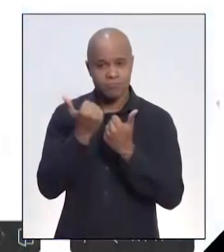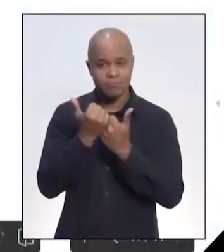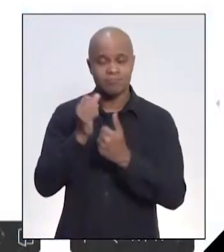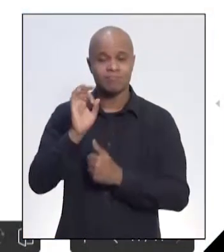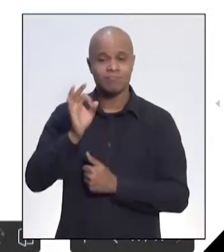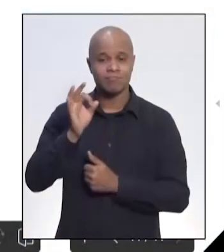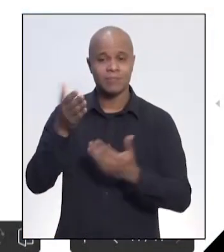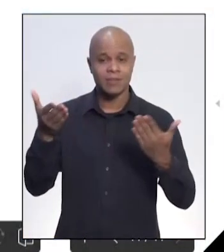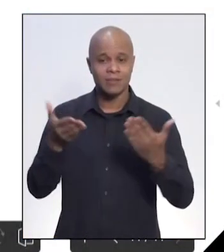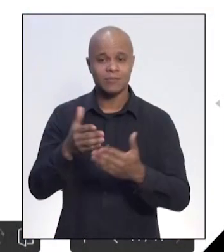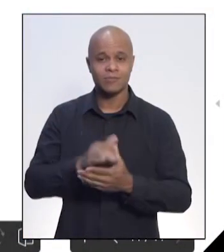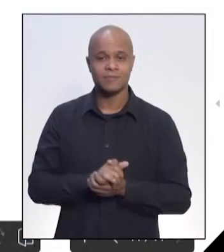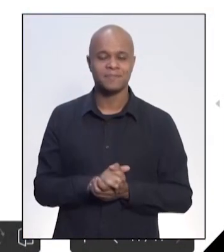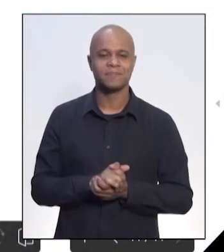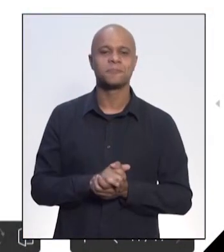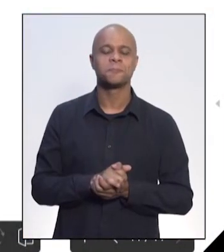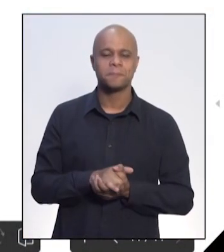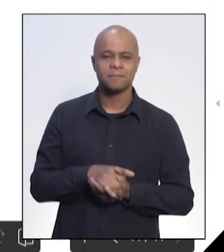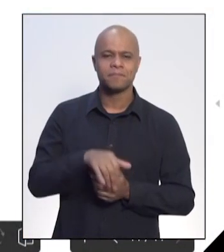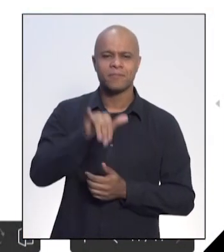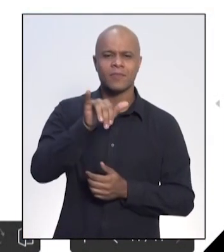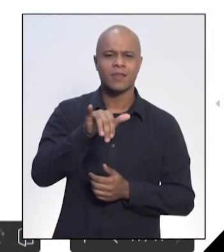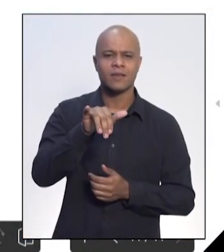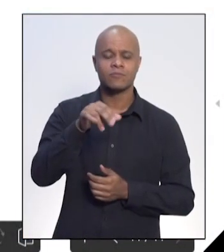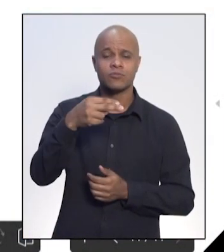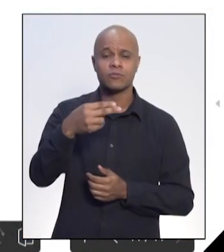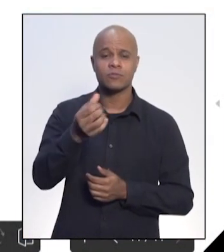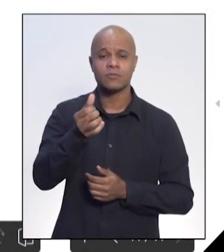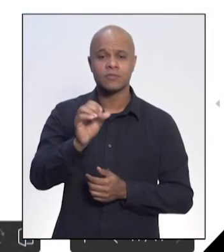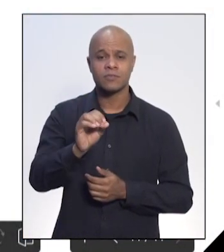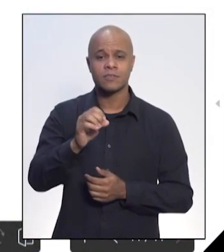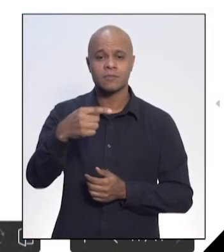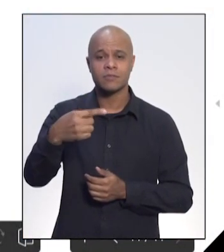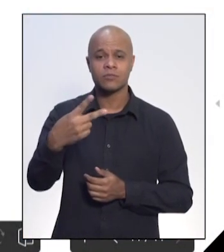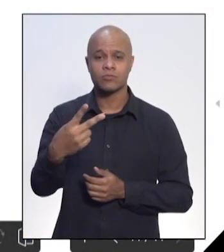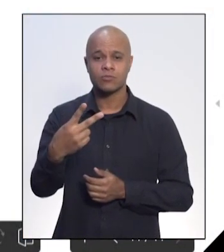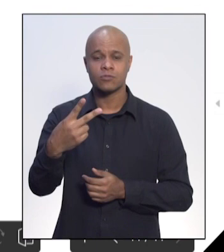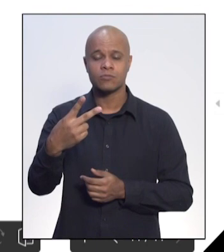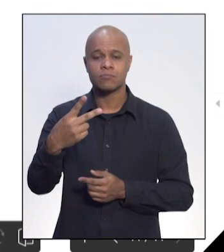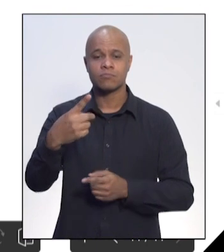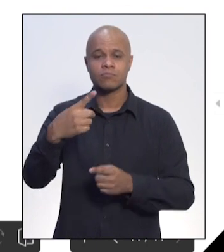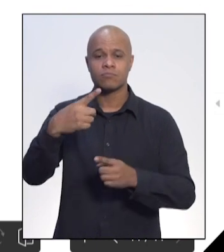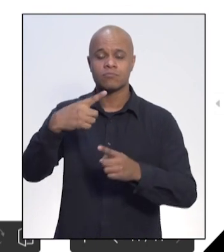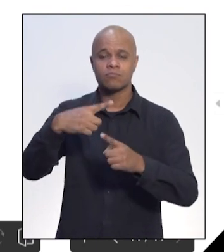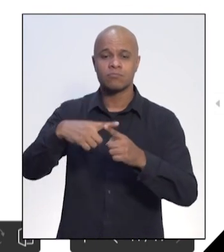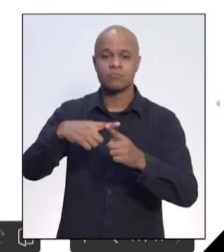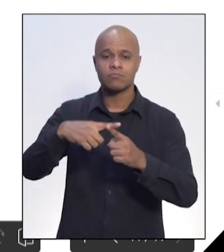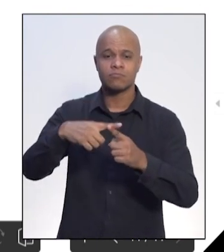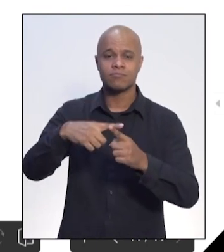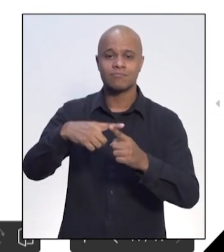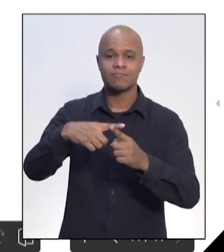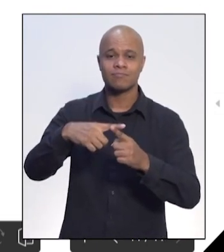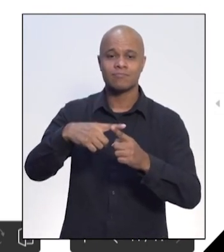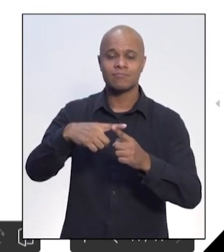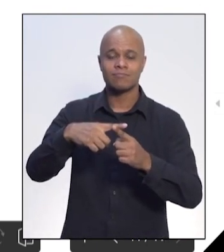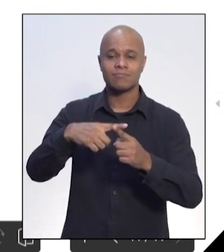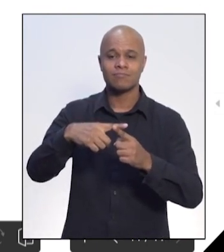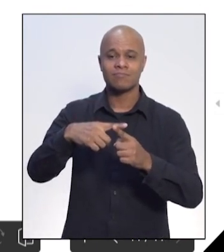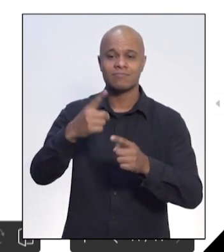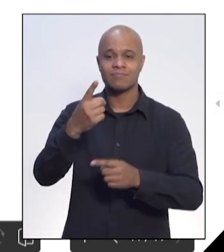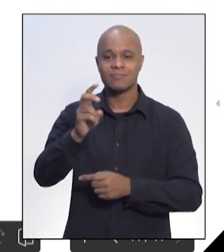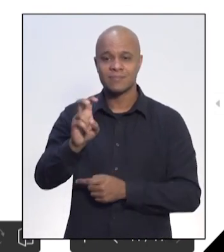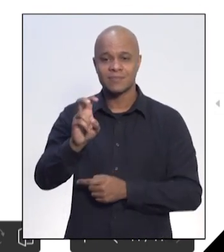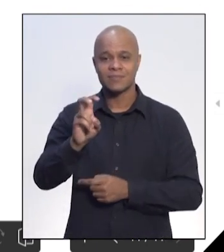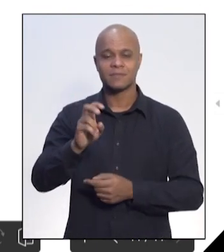quê? O valor do x. Olha como a gente vai fazer. No lugar do x, eu vou colocar 15. Vou